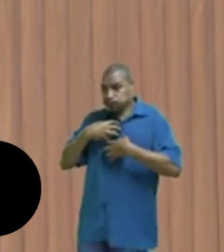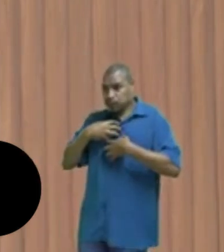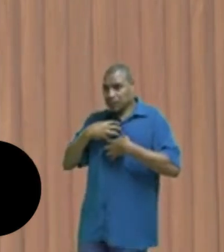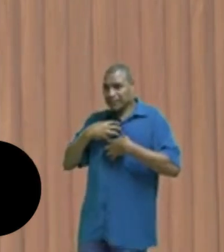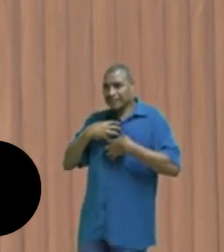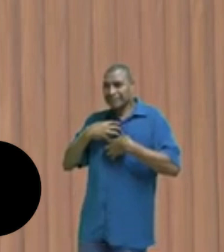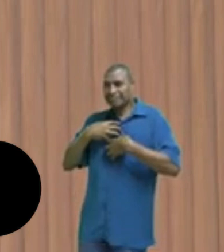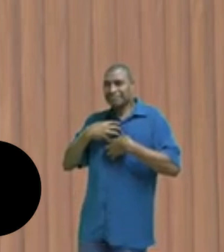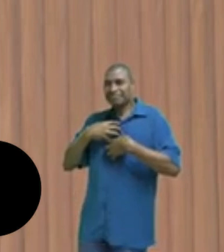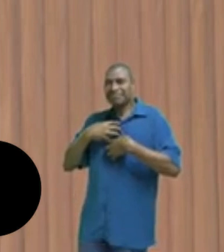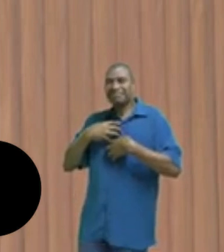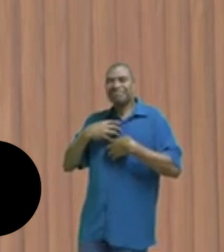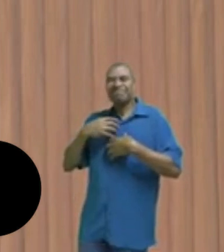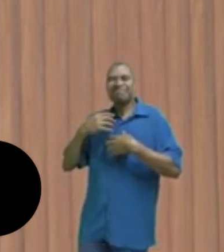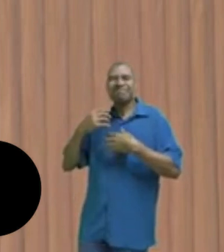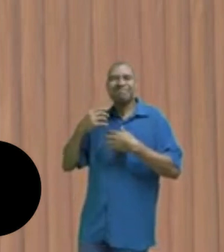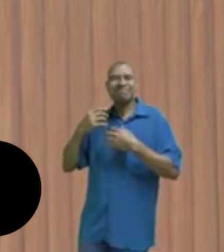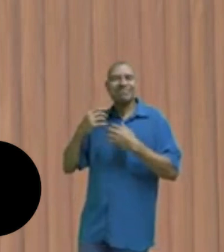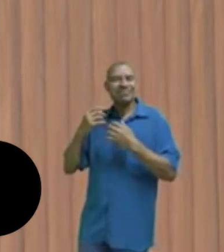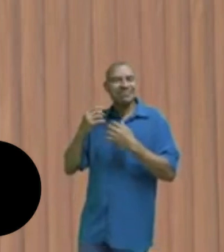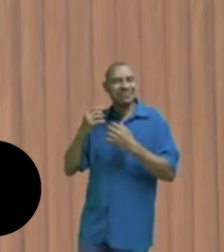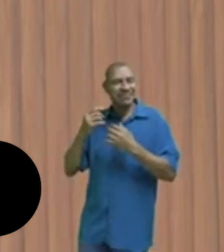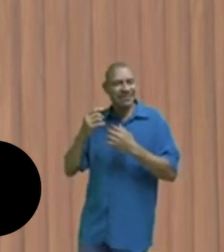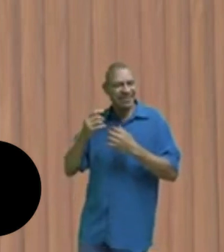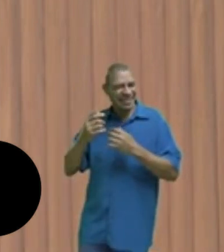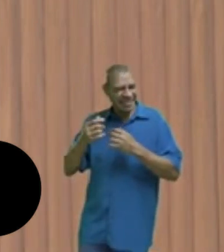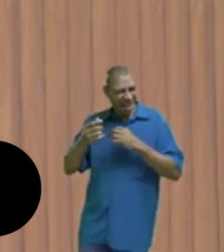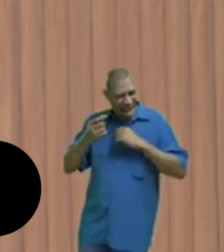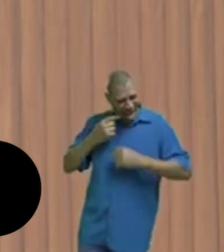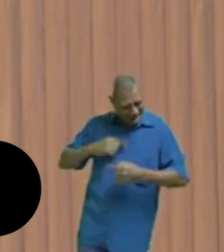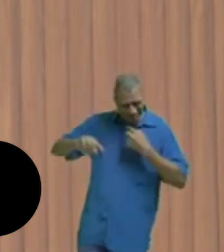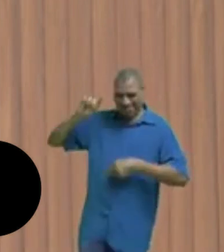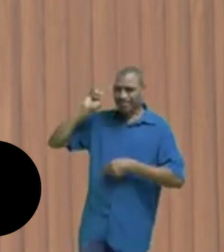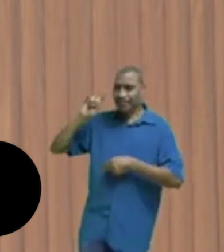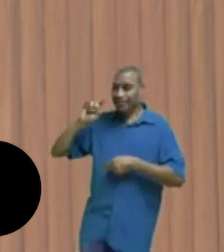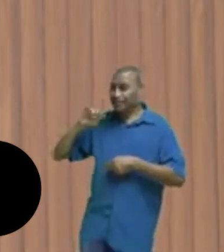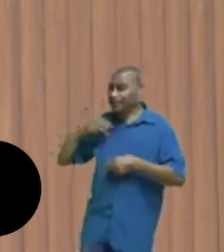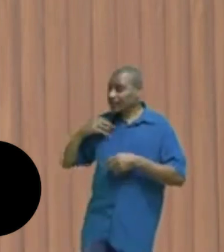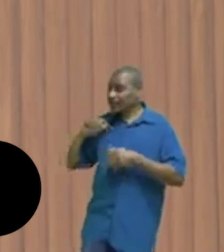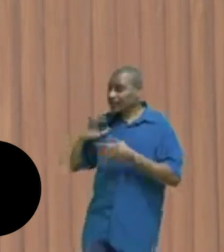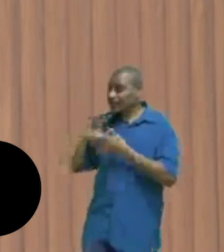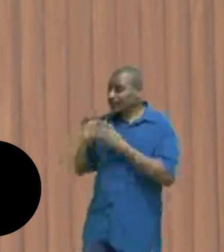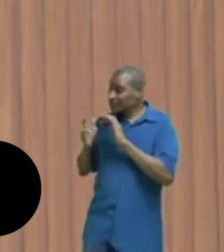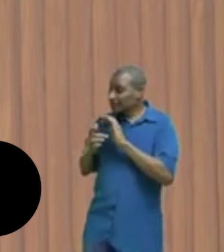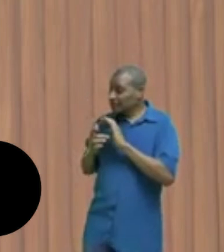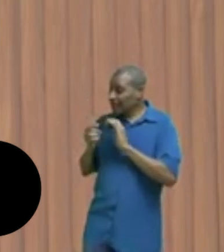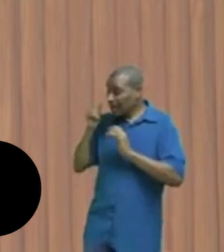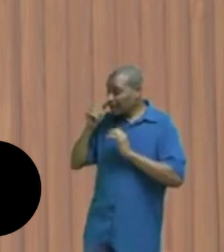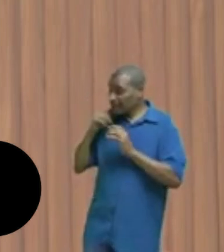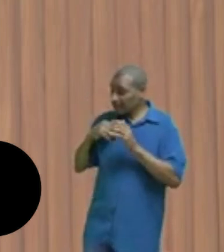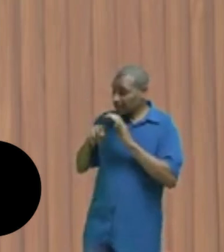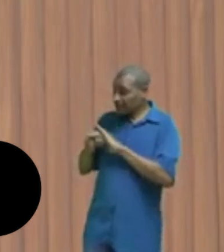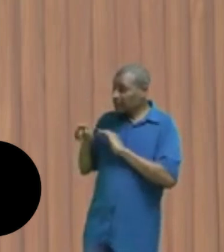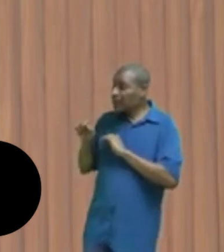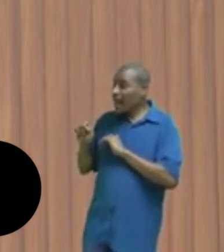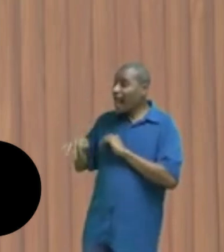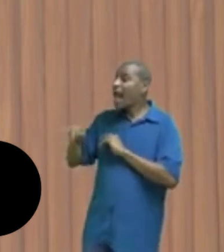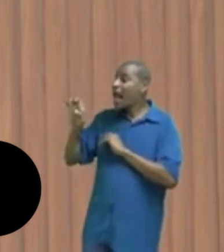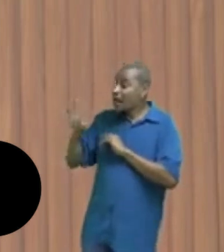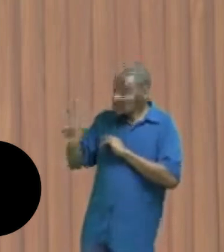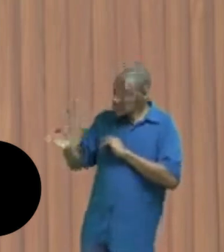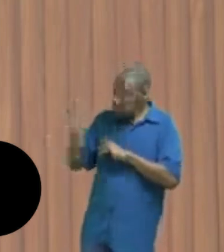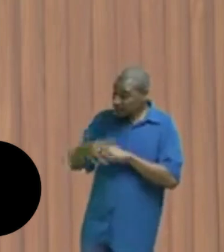quando Jesus se apresenta. Quem é você? Eu sou o Cristo, a quem tu persegues.